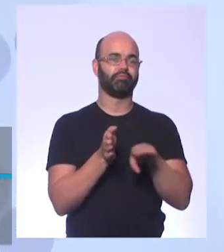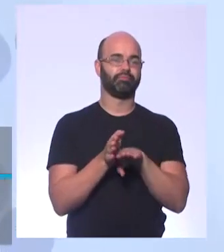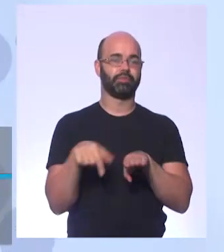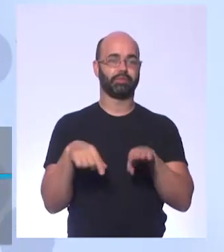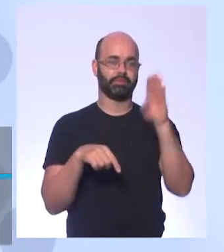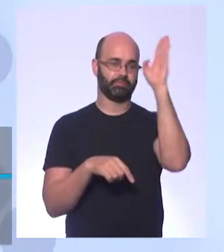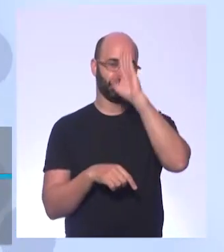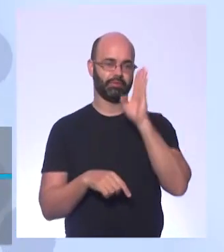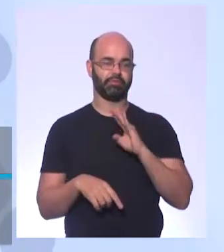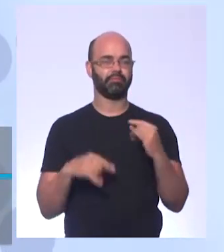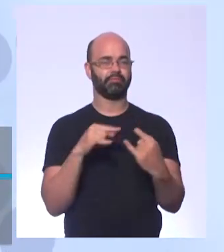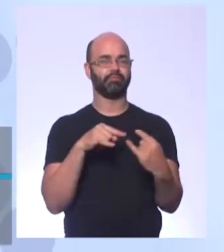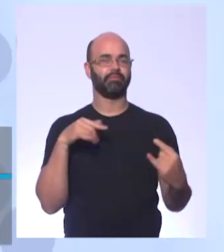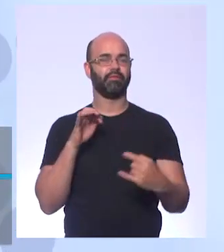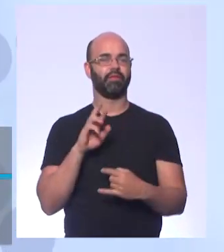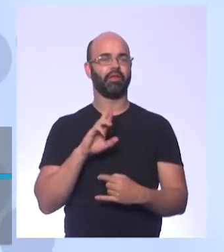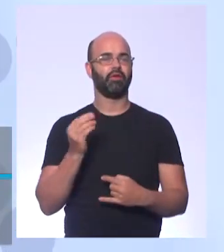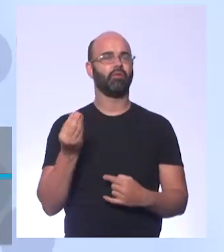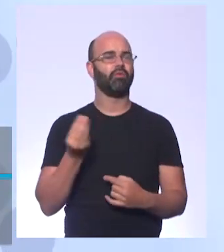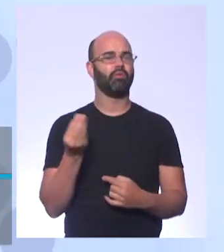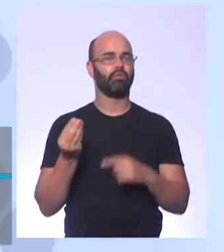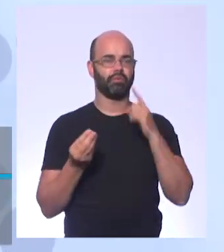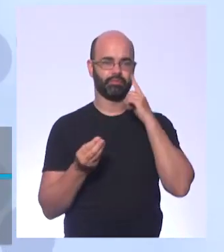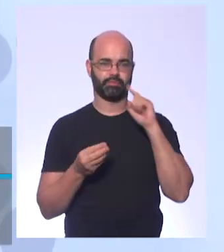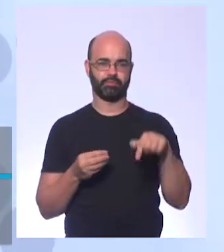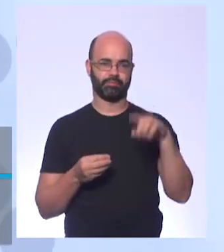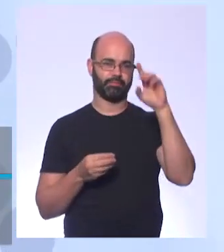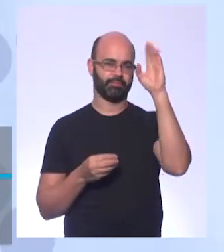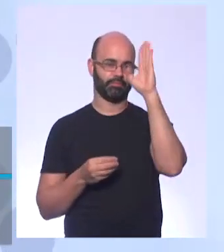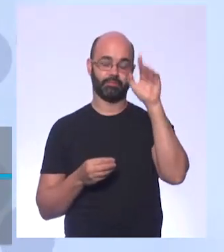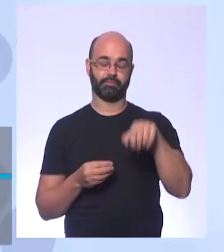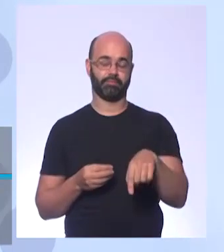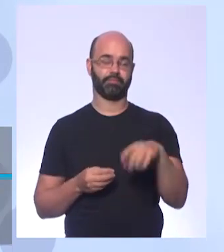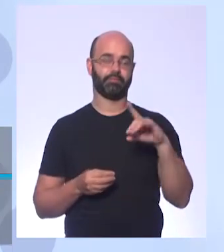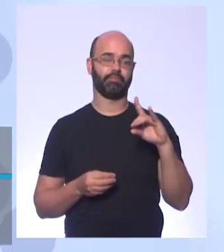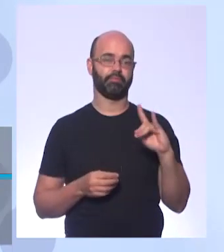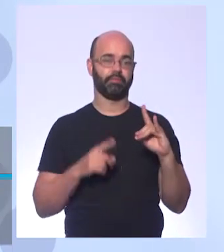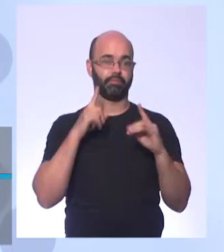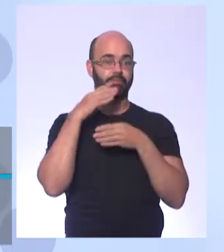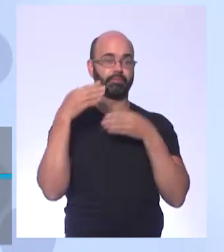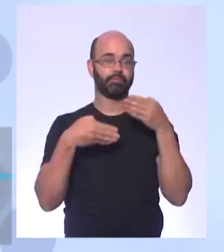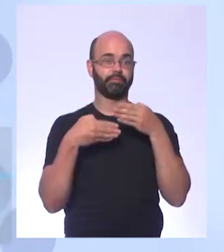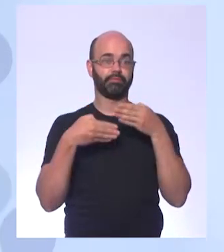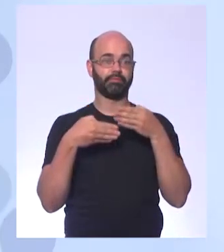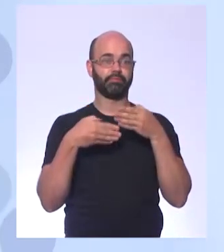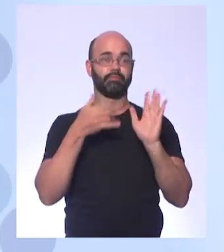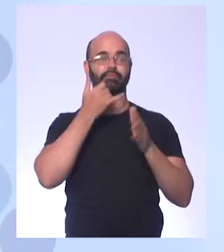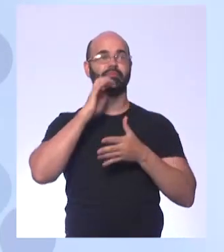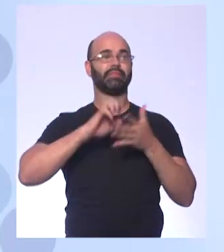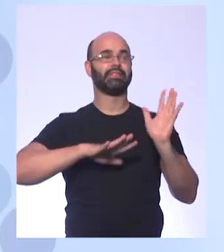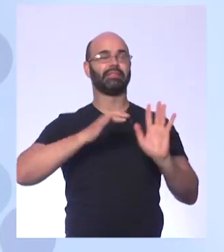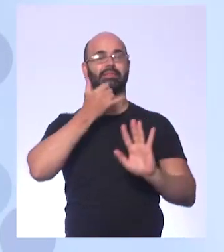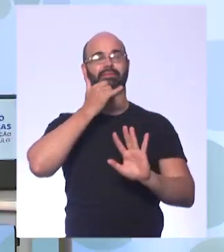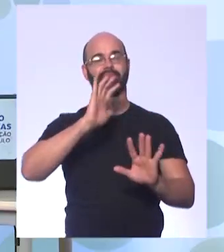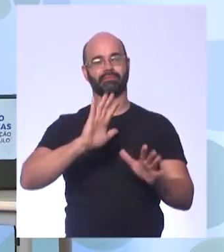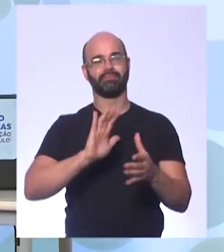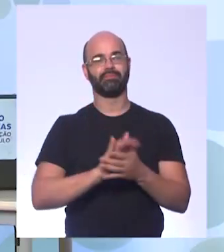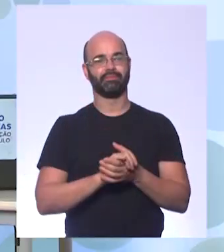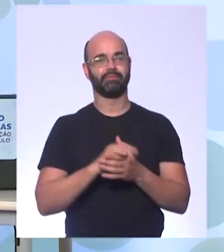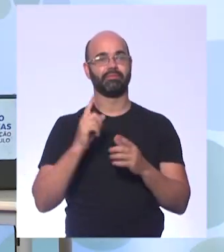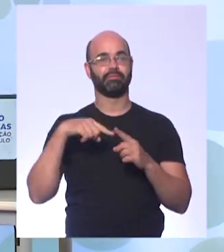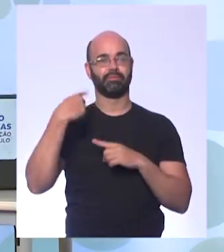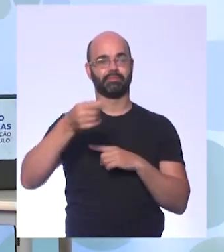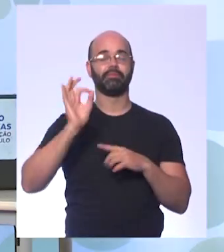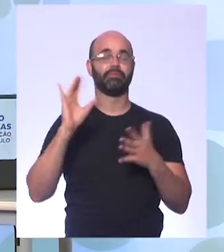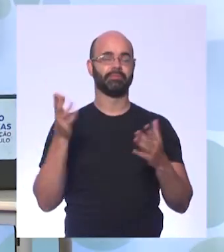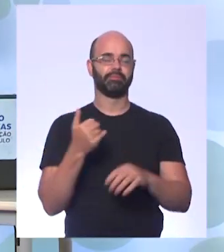próxima tela aí. Tá? Essa estrada de ferro ela liga a Bolívia. Vamos lá para a próxima tela? Ah, é atividade, depois tem, né? Depois tem, mas então